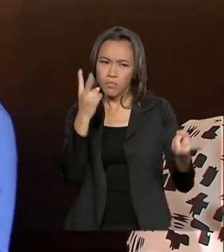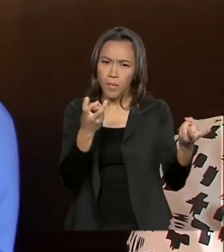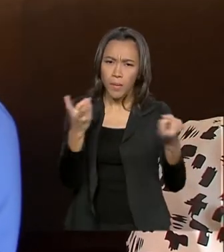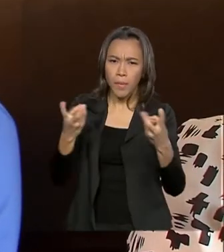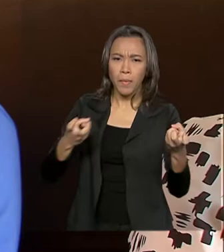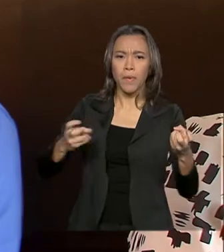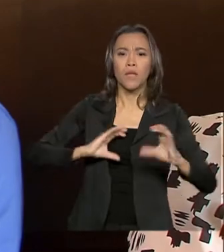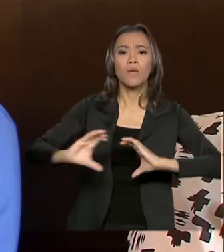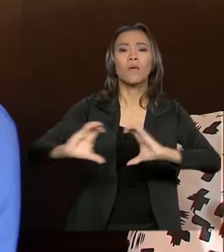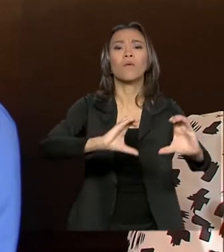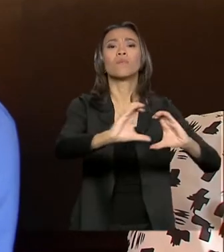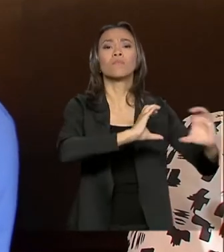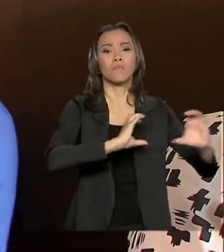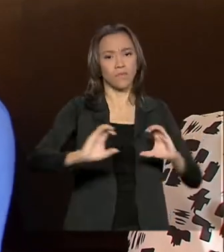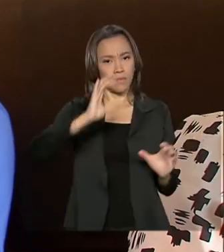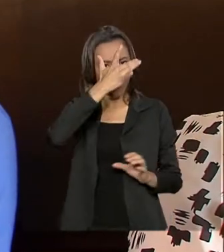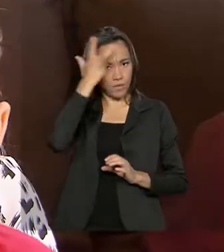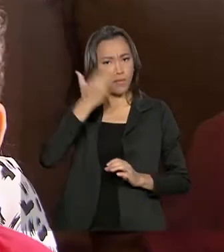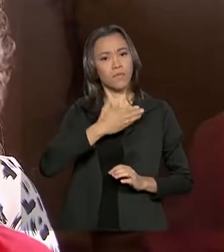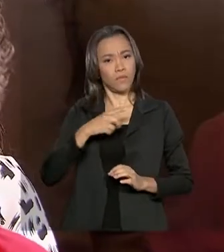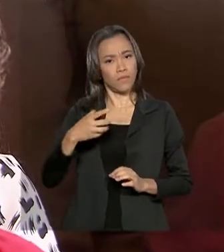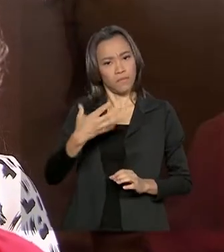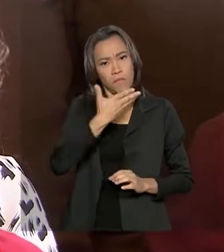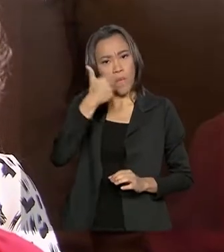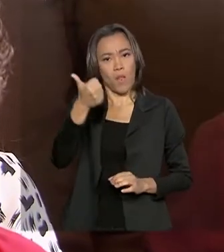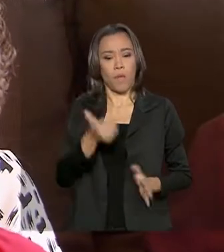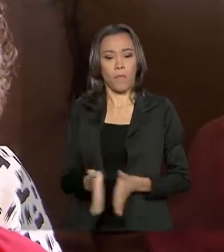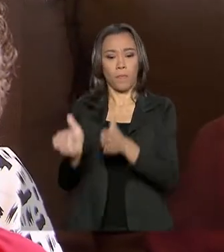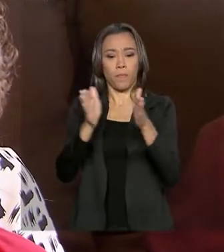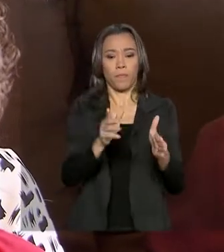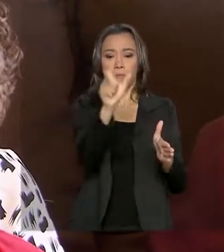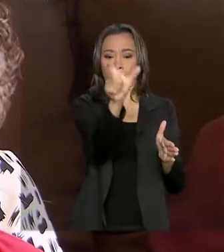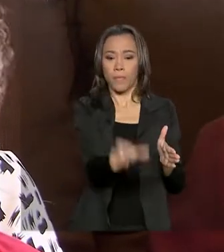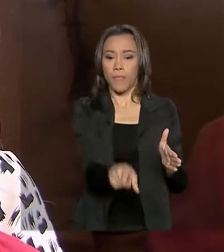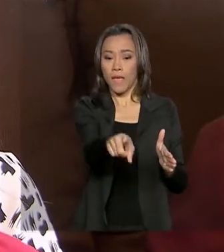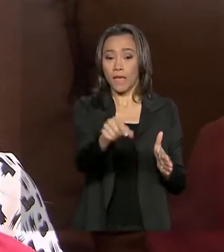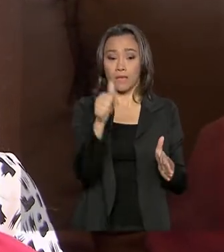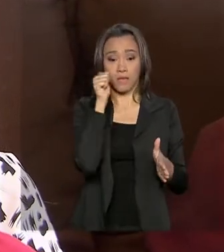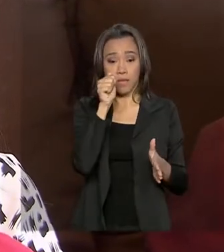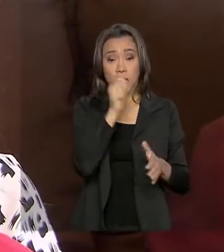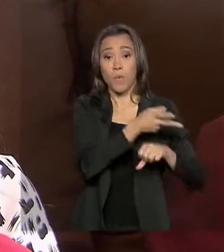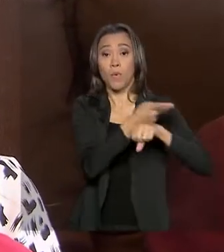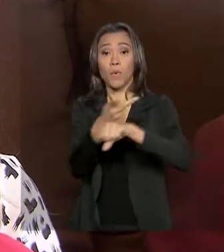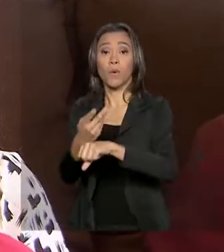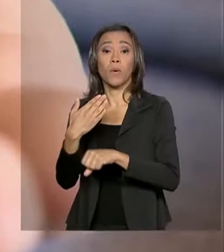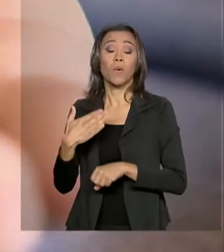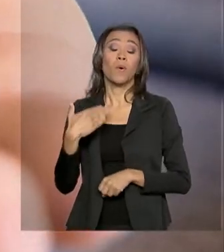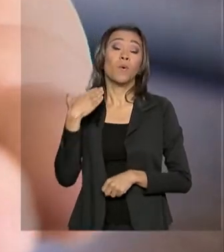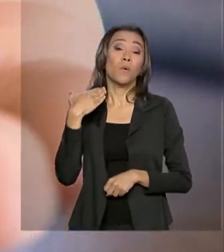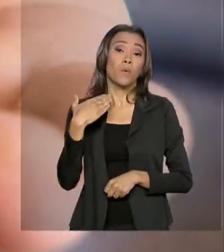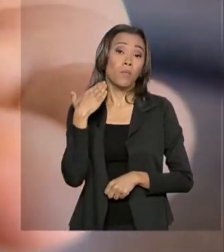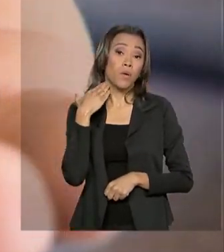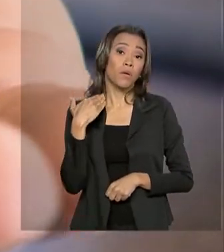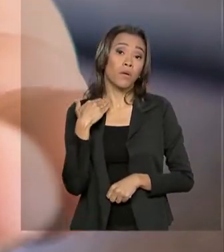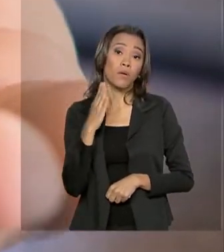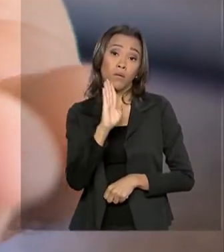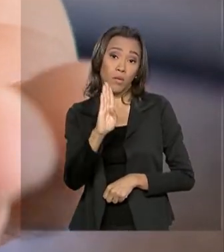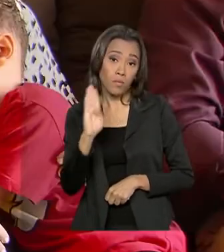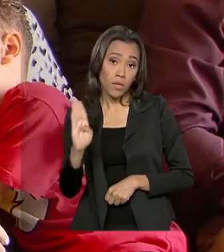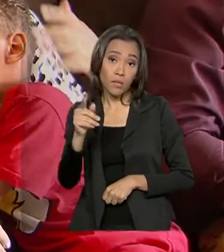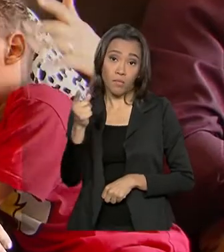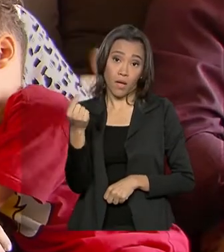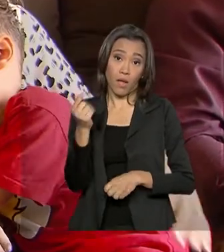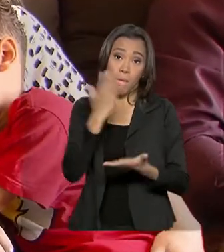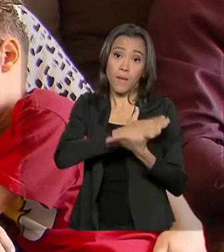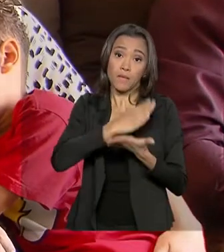comunicar com as pessoas tem sido melhor. Berenice recorreu ao Banco do Brasil para financiar o aparelho auditivo do filho.